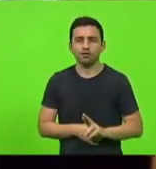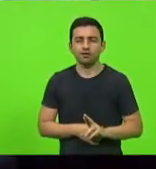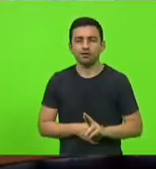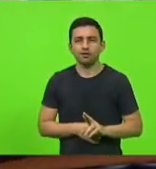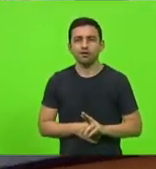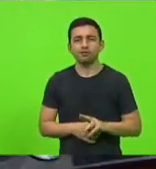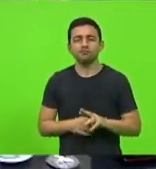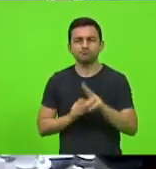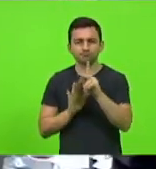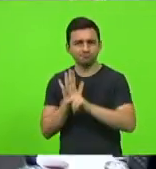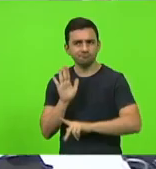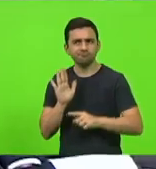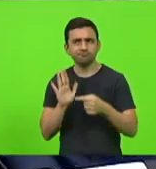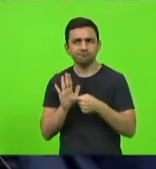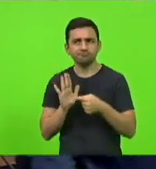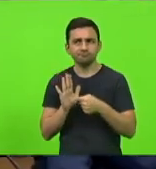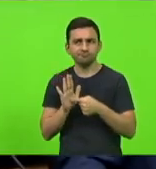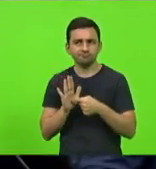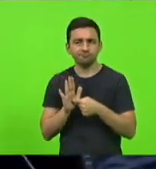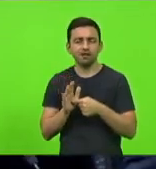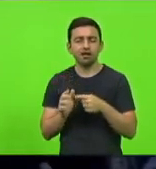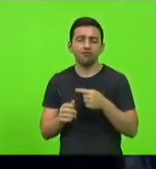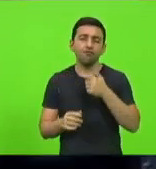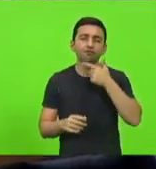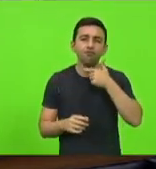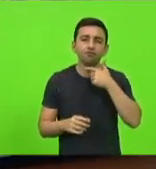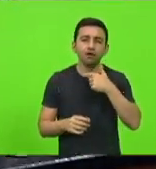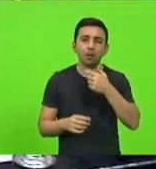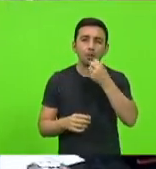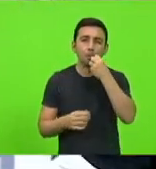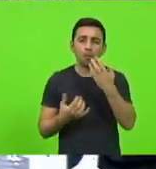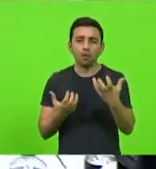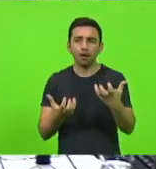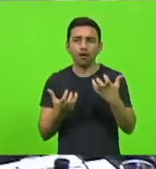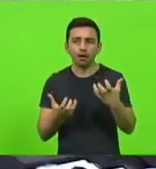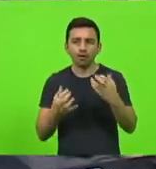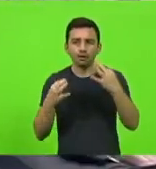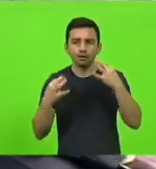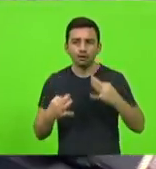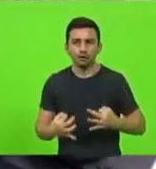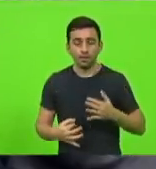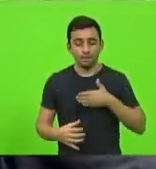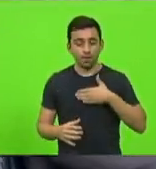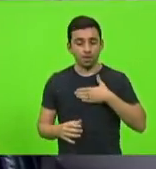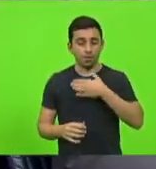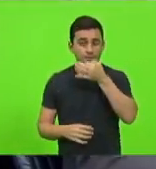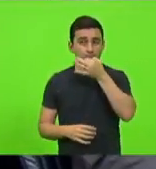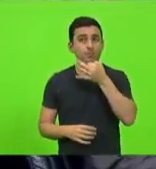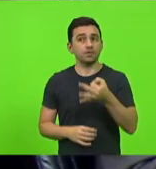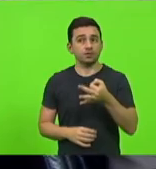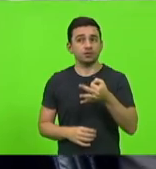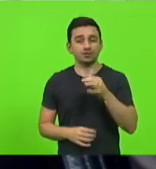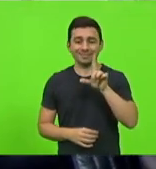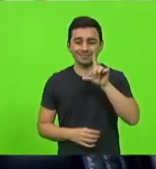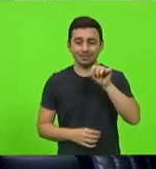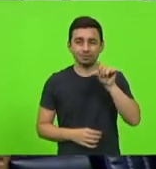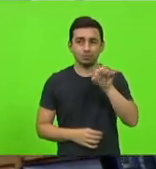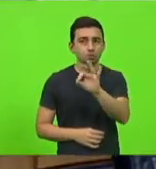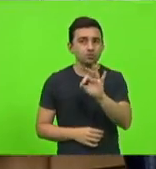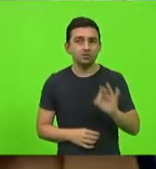esse projeto, que pese a boa intenção do nobre autor, na minha opinião, ele é 100%